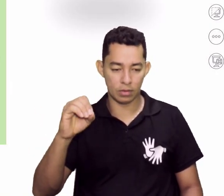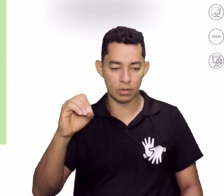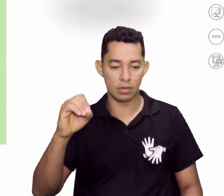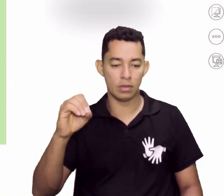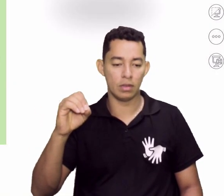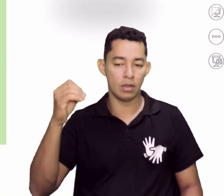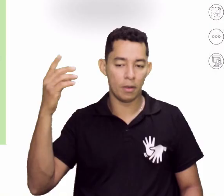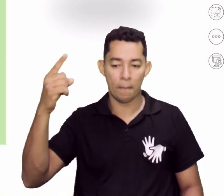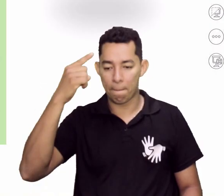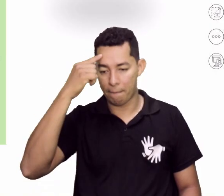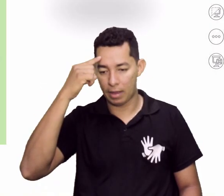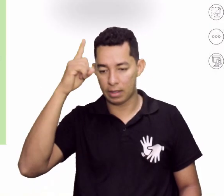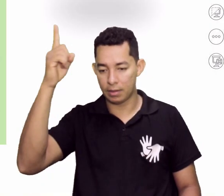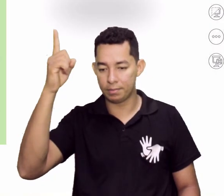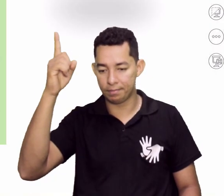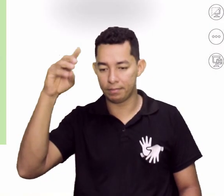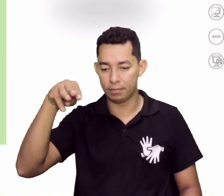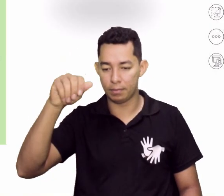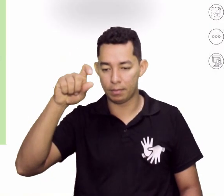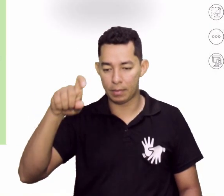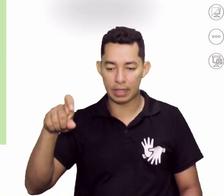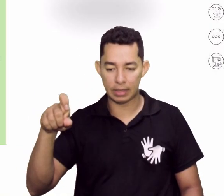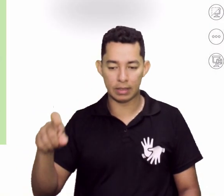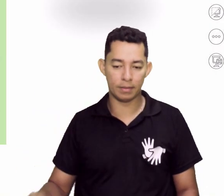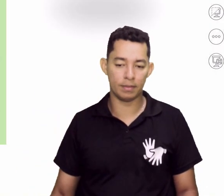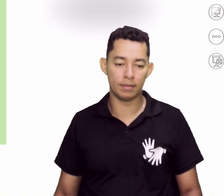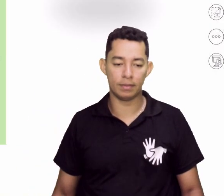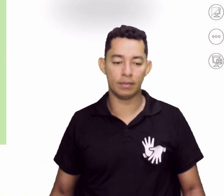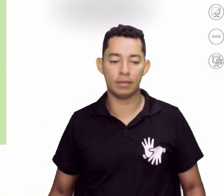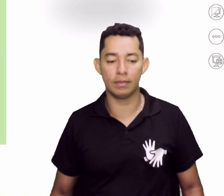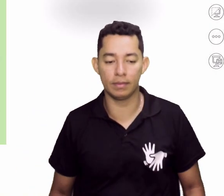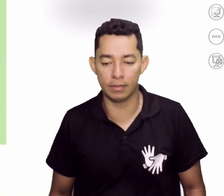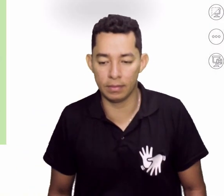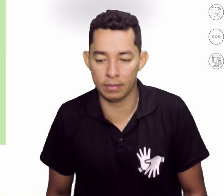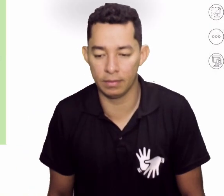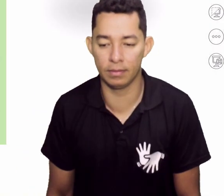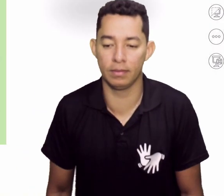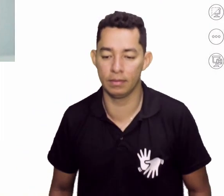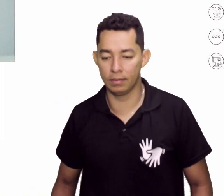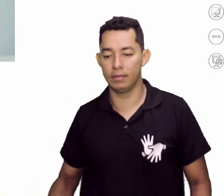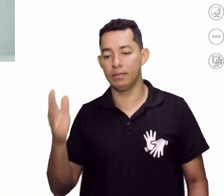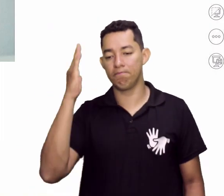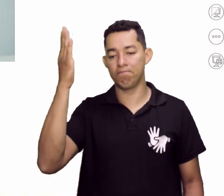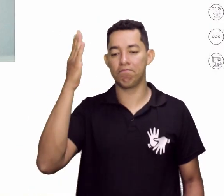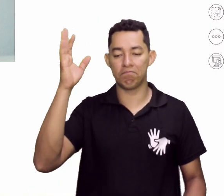concebida, né, pensada pelo Max Biel. Cara, você é o cara.